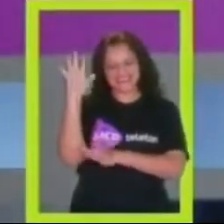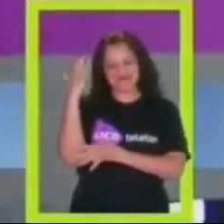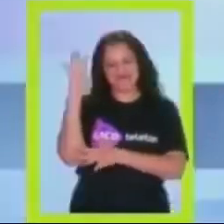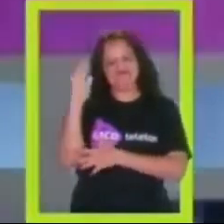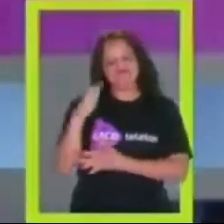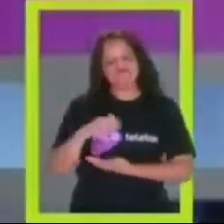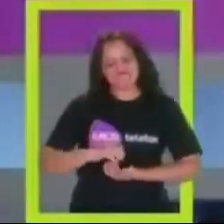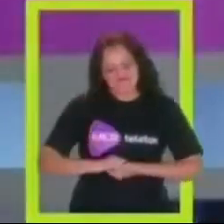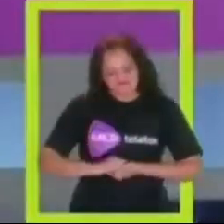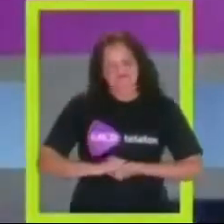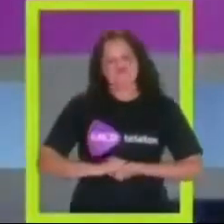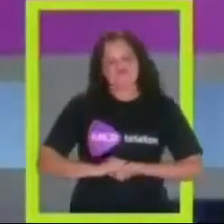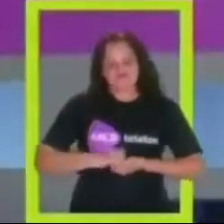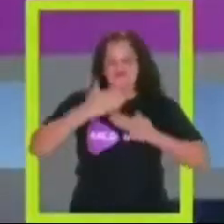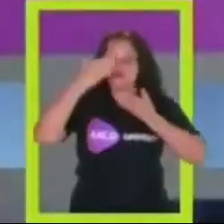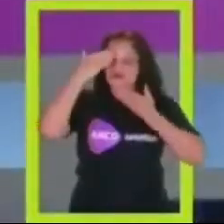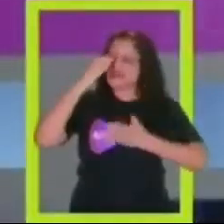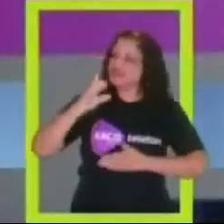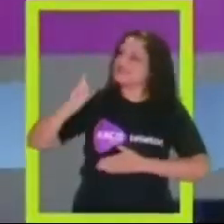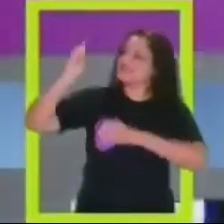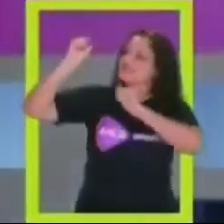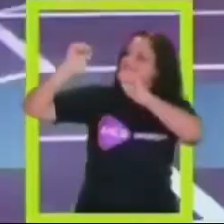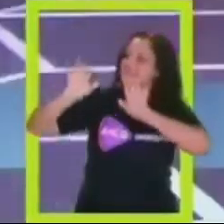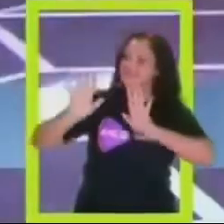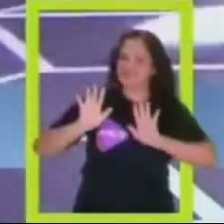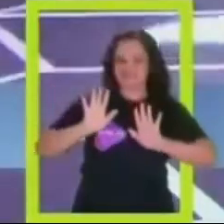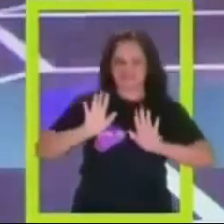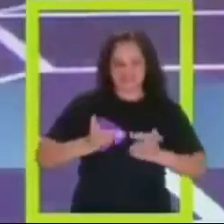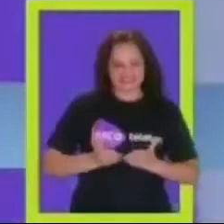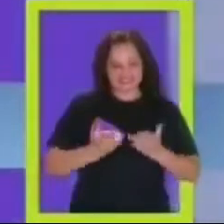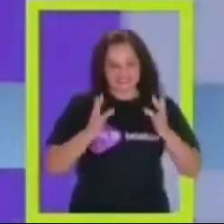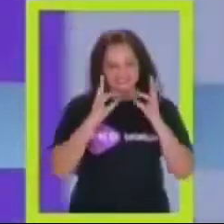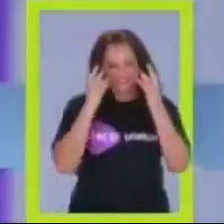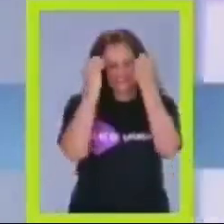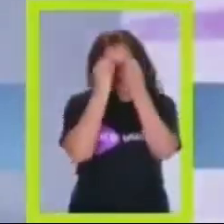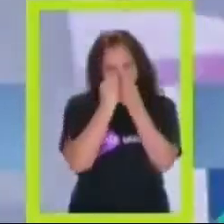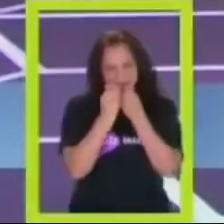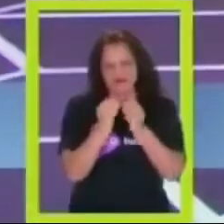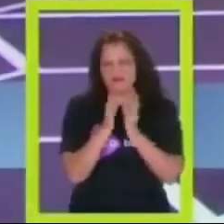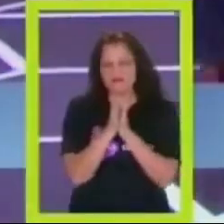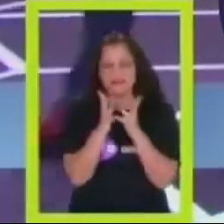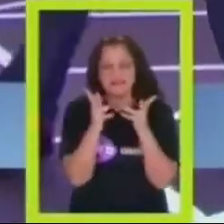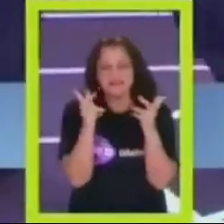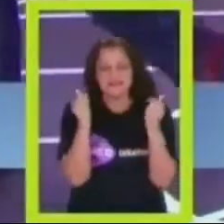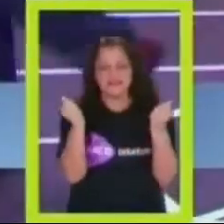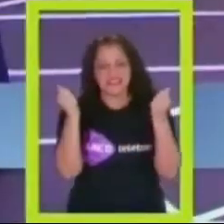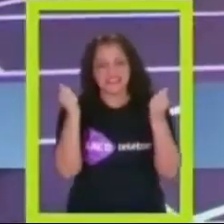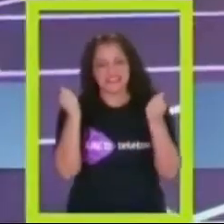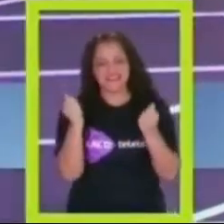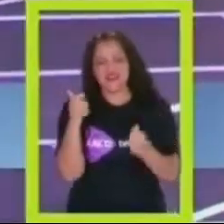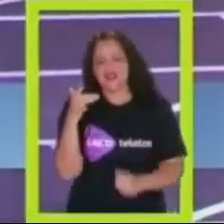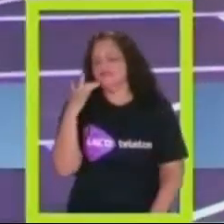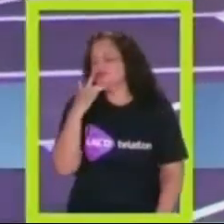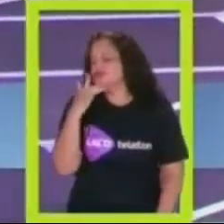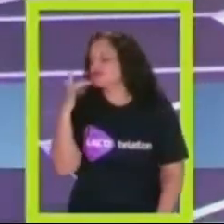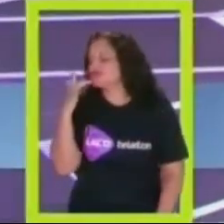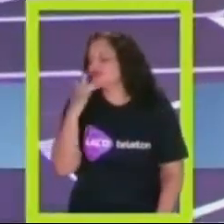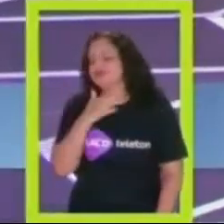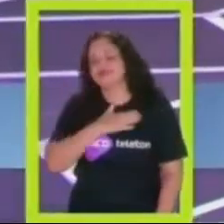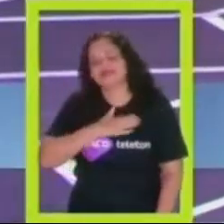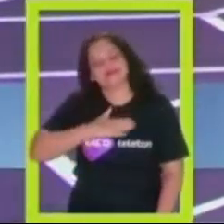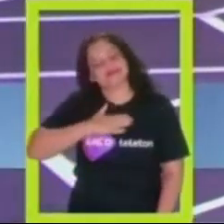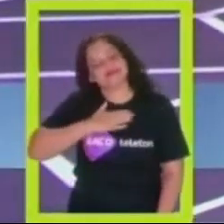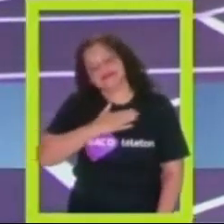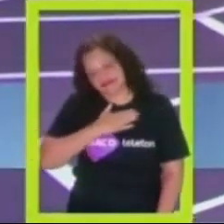vocês. Muito obrigada. Deus abençoe grandemente o senhor, sua família. Que e maravilha, todos. Gente! Que delícia.